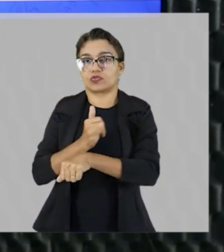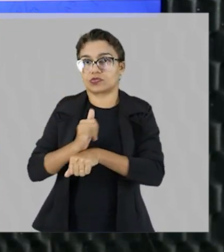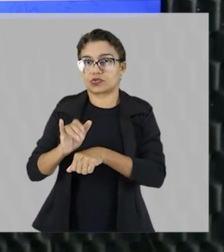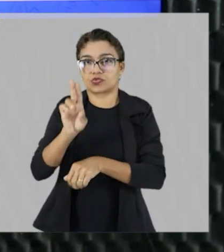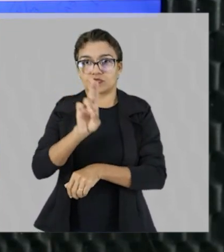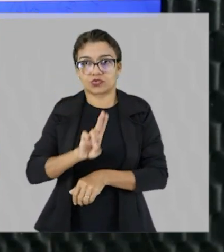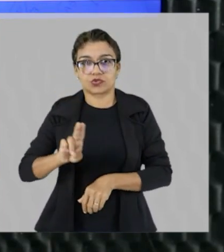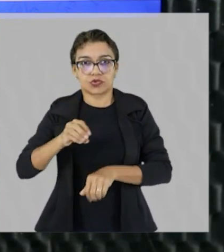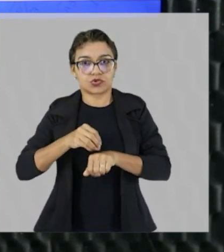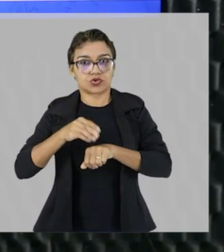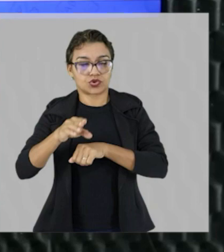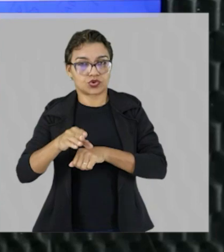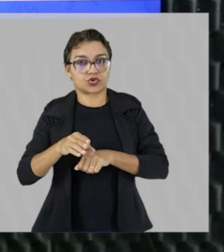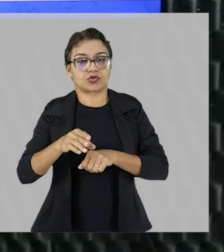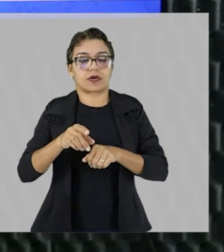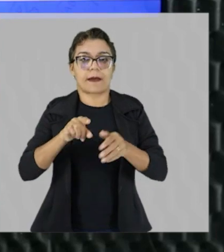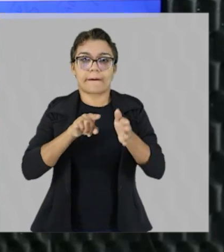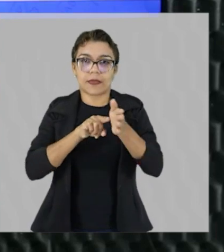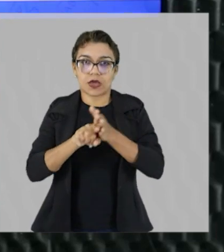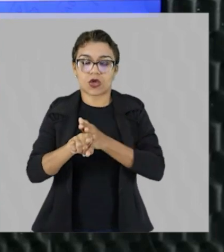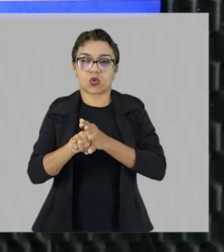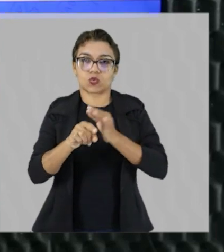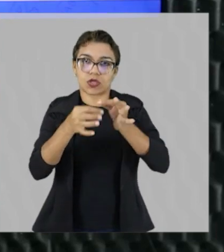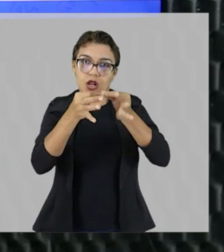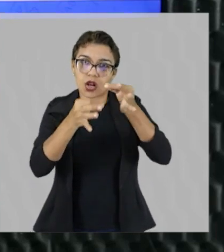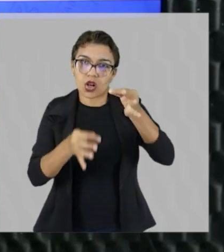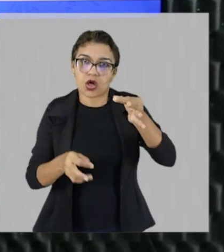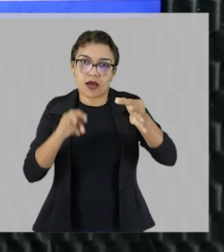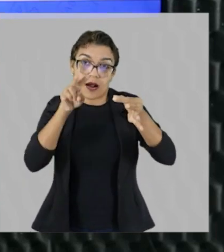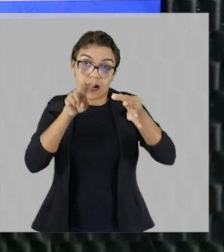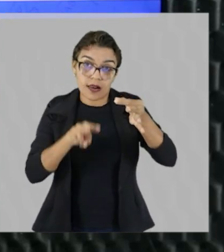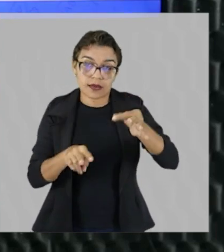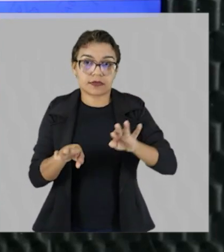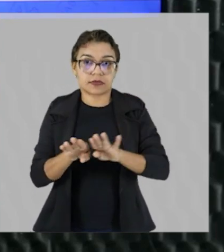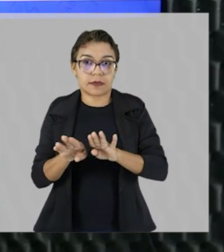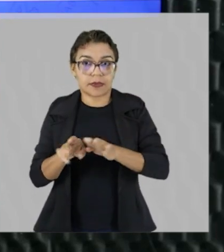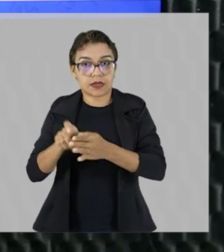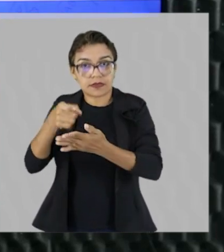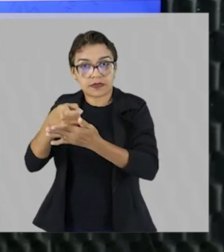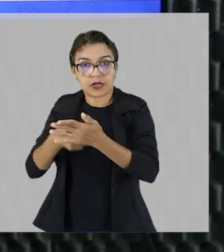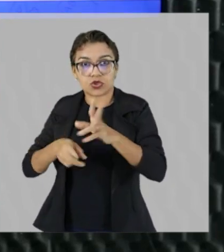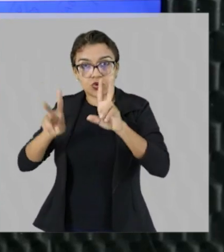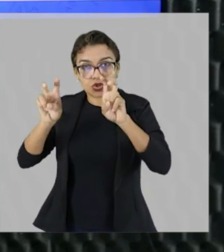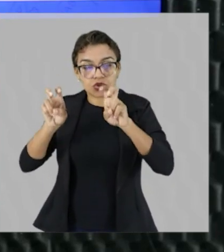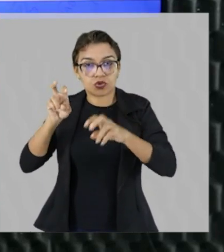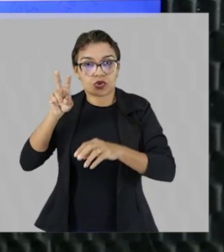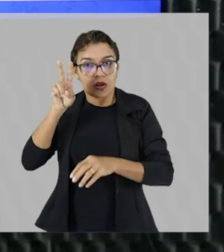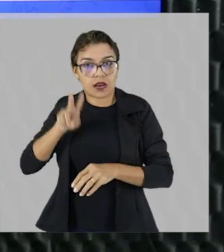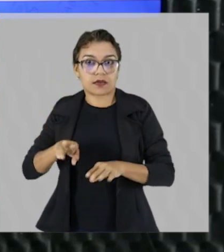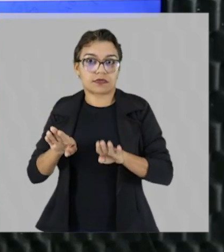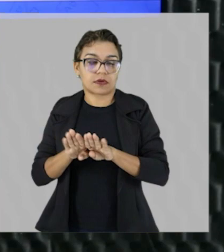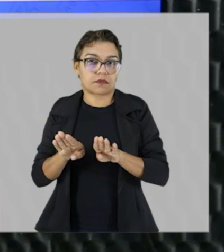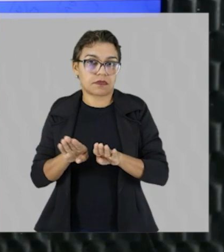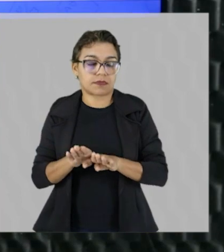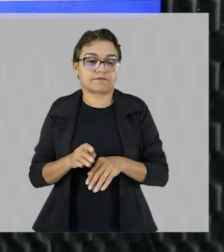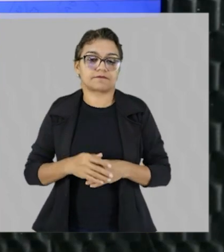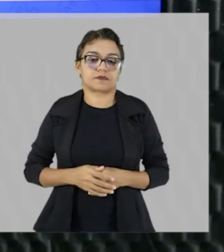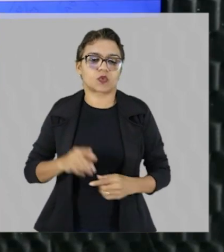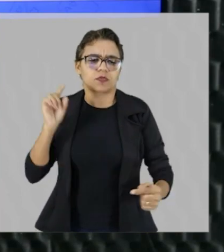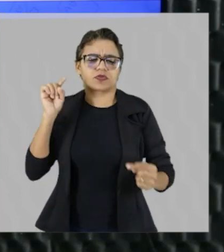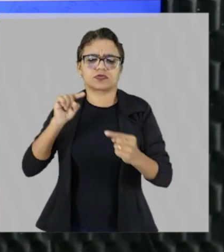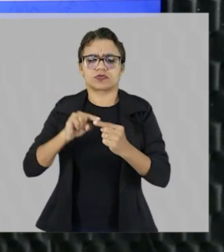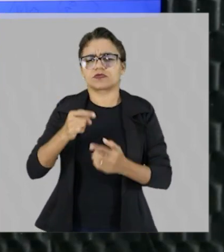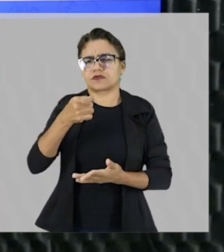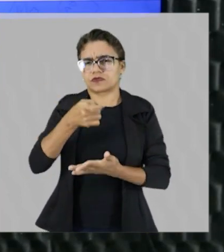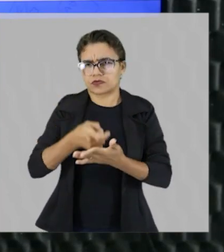aquela dica de ler o enunciado da questão e ler o título do texto. Ideia geral do texto, os objetivos desse